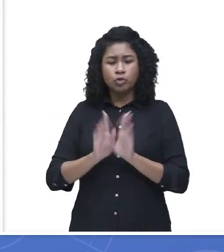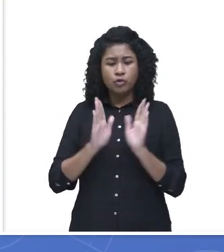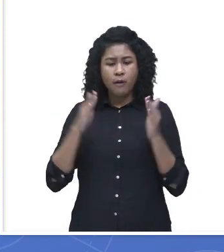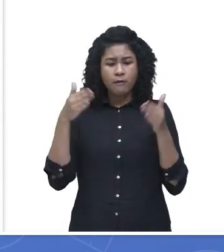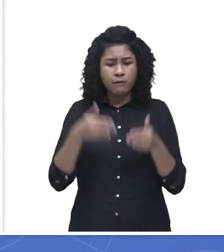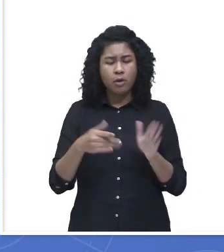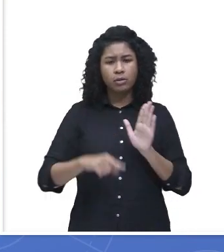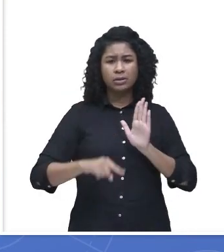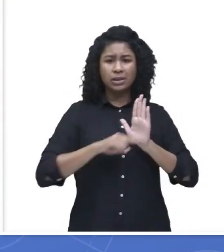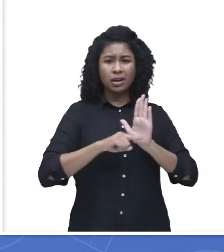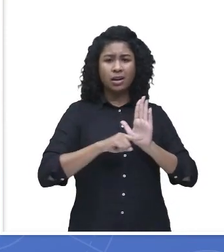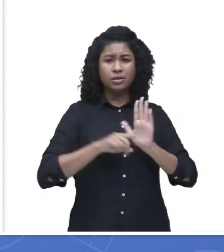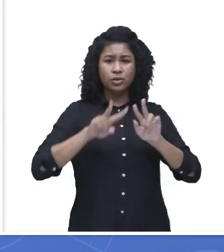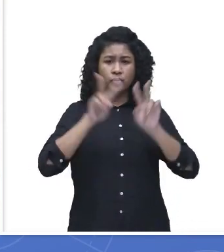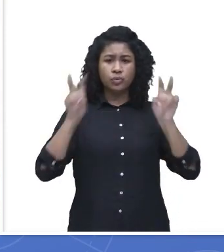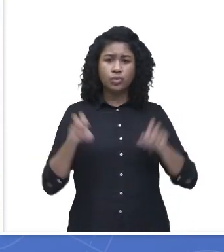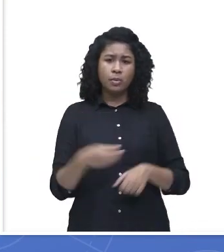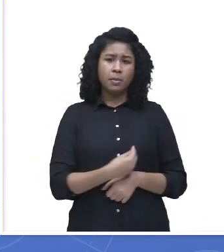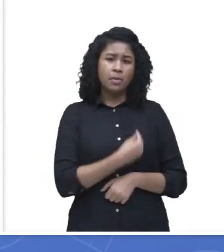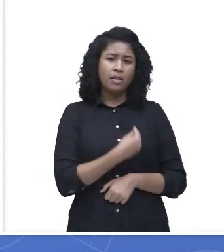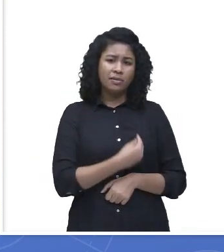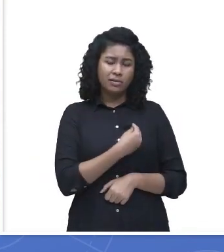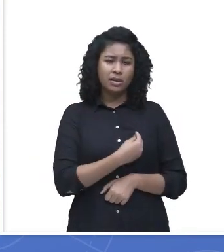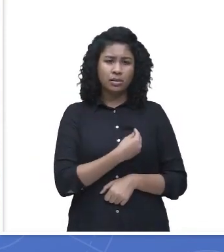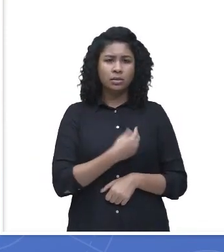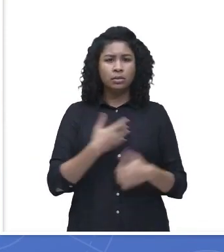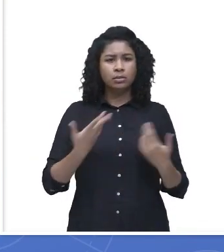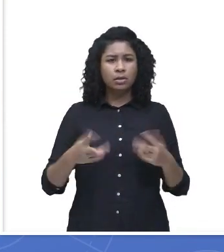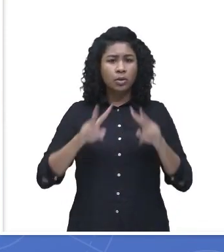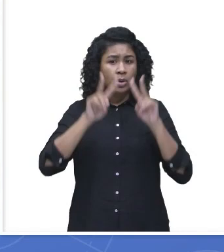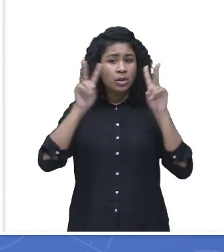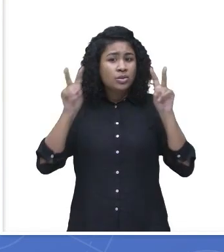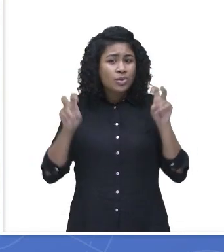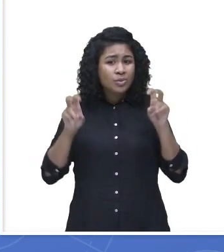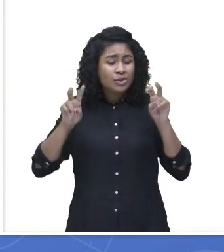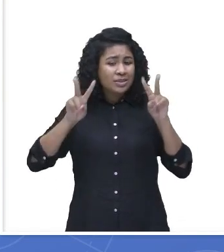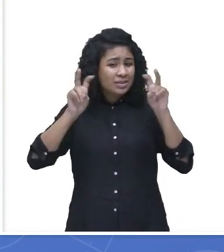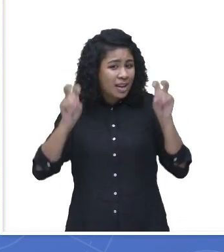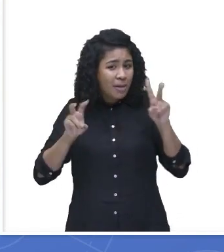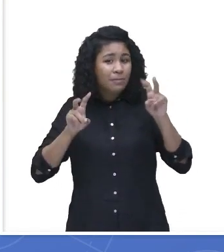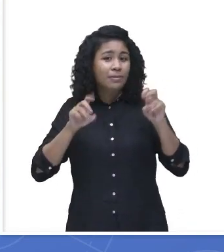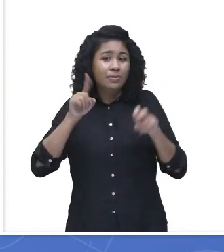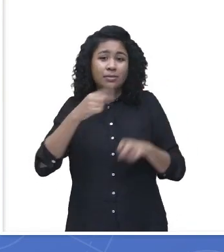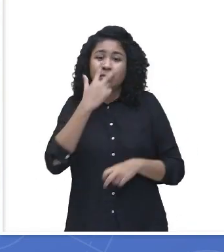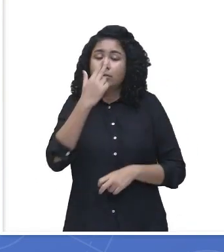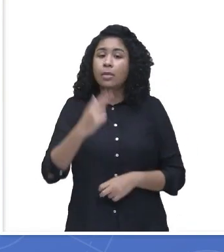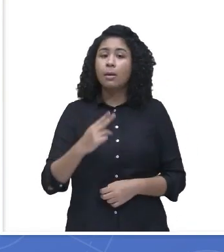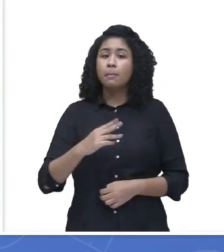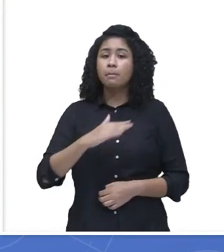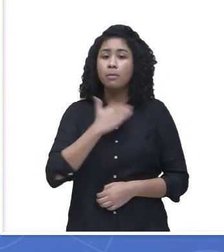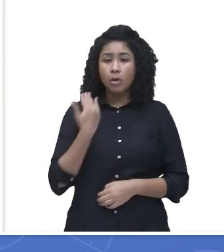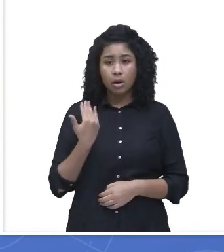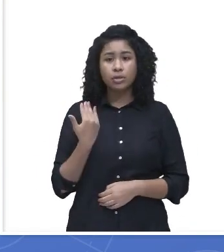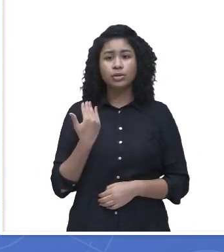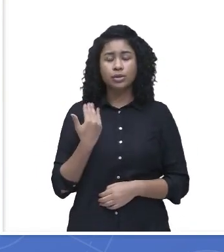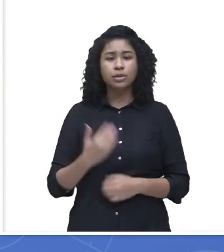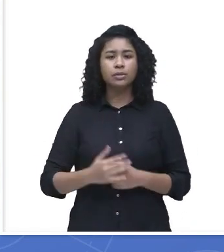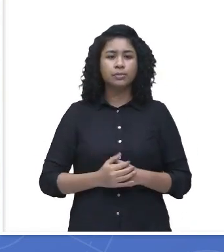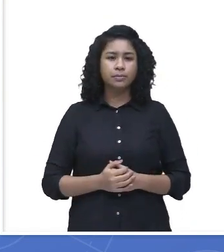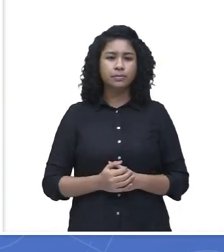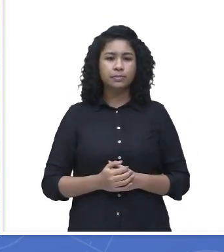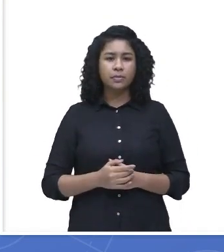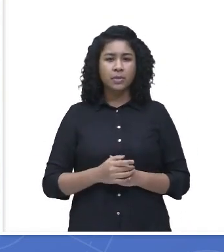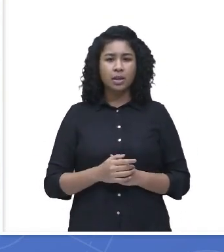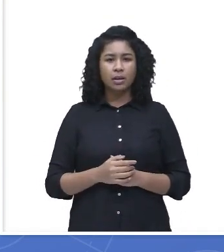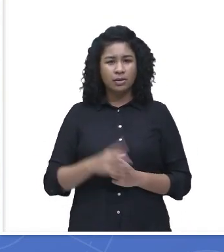gente observa aqui que ele gira em uma temática de morte também. Olha só, verme, operário das